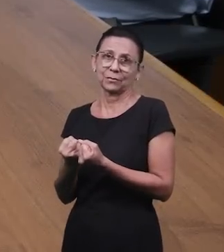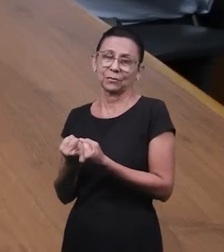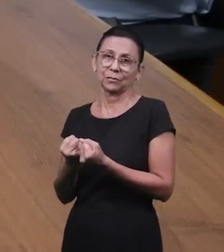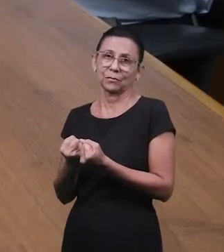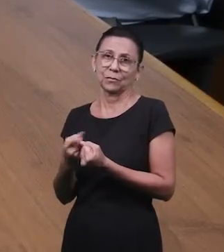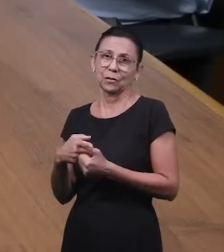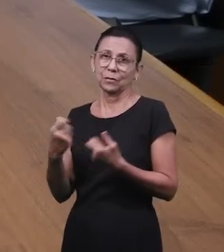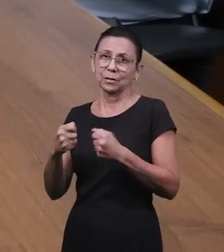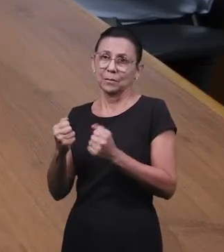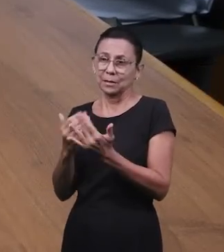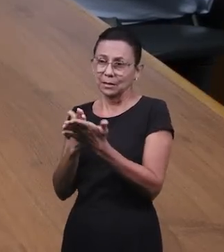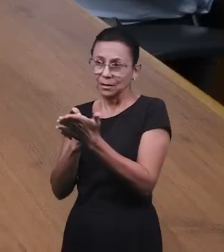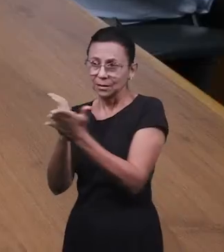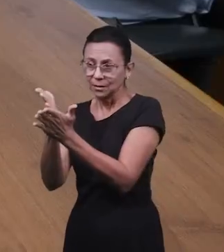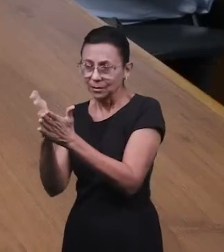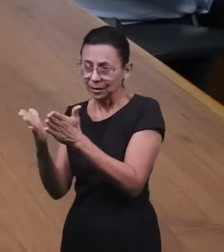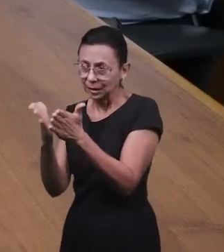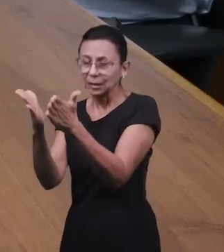nosso